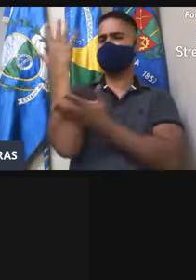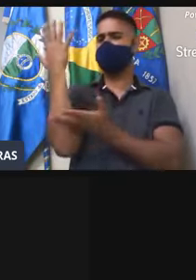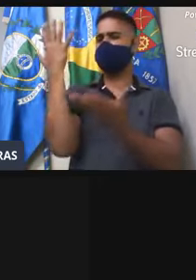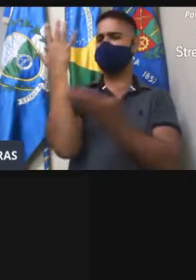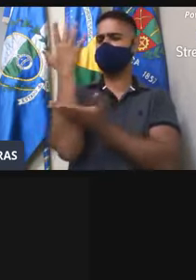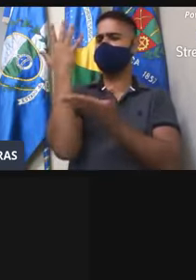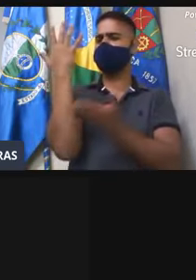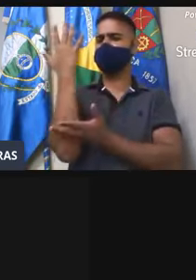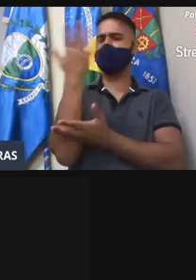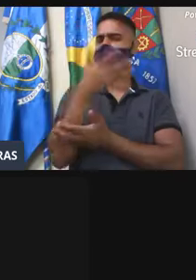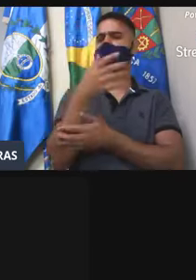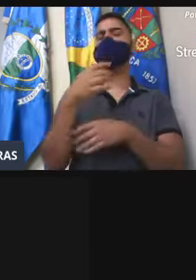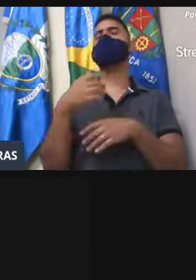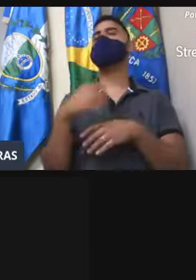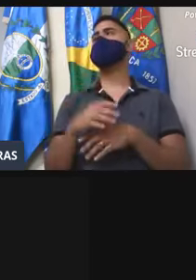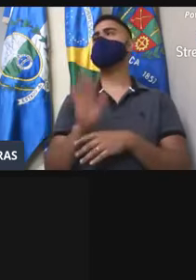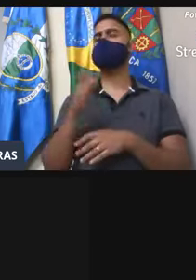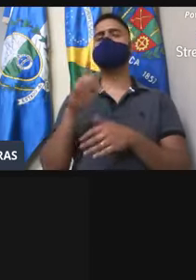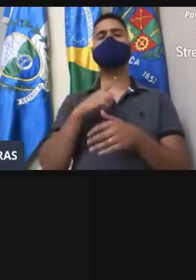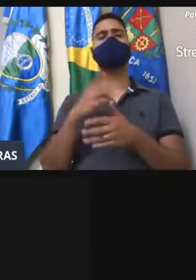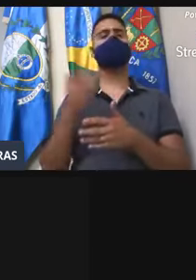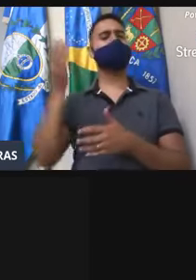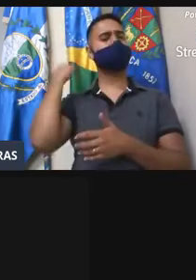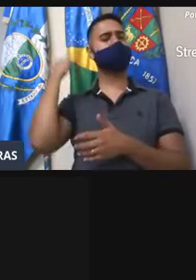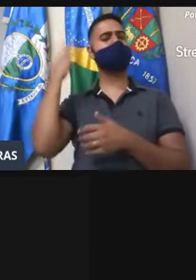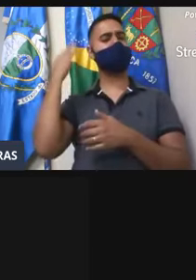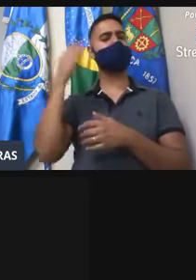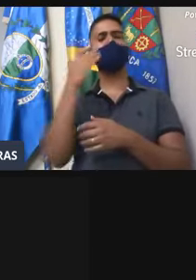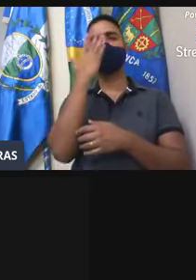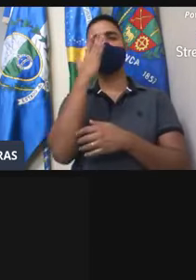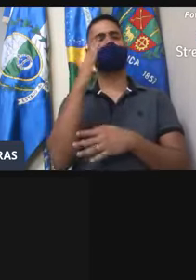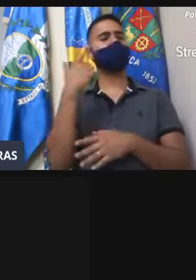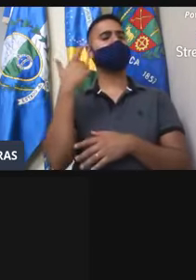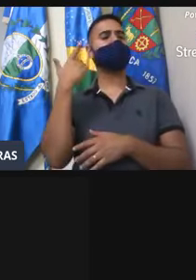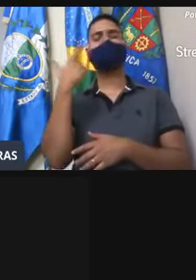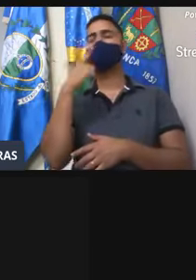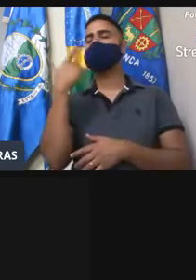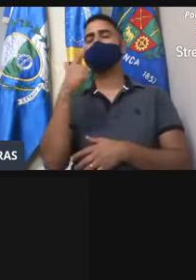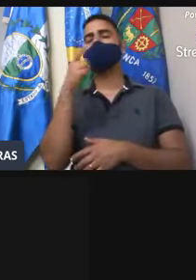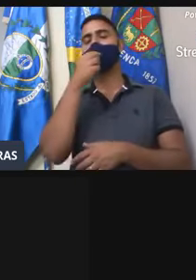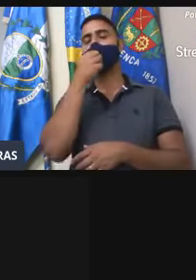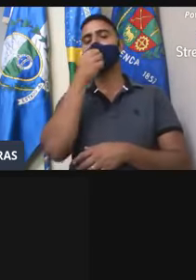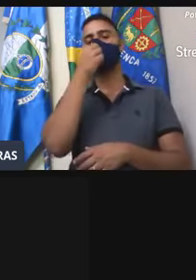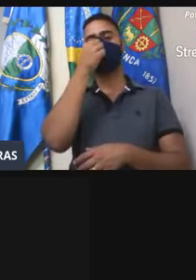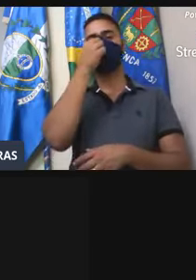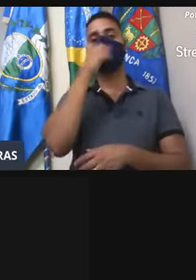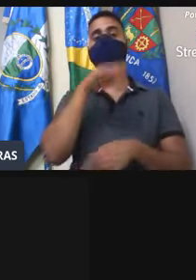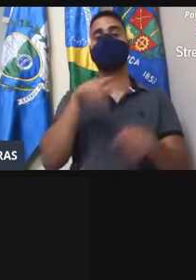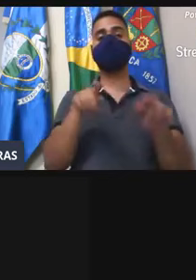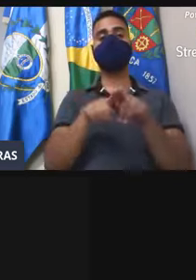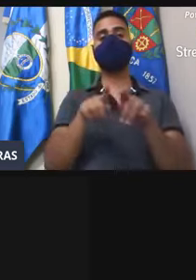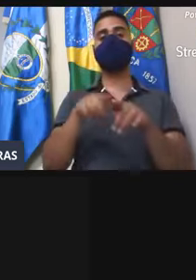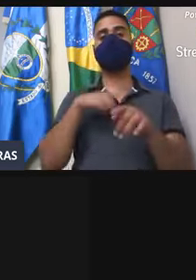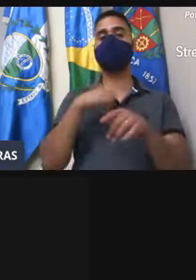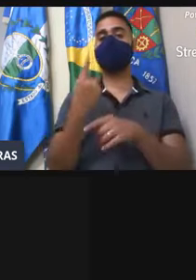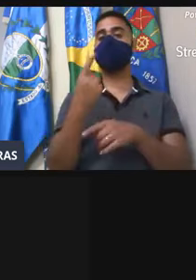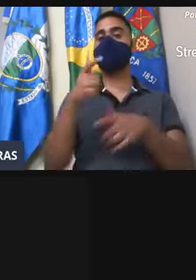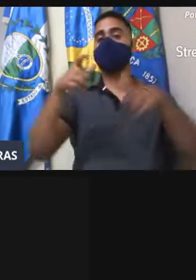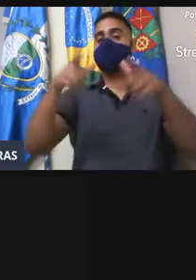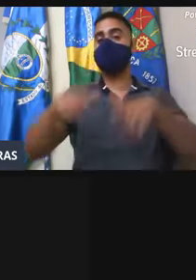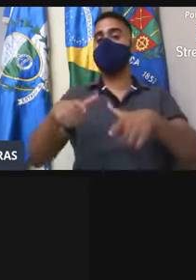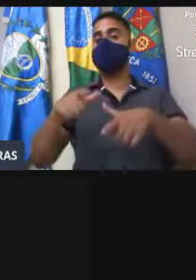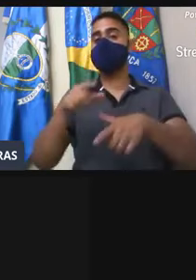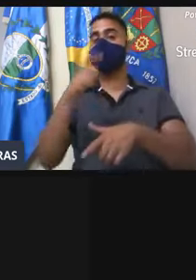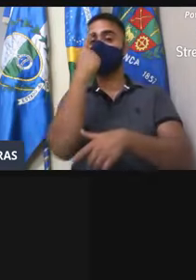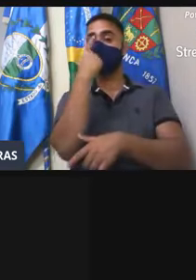dentro da rua. Então, já tem tempo. Desde fevereiro ainda não foi atendido e pediu para disponibilizar mais um latão de lixo ali no Beco